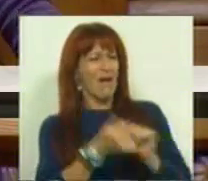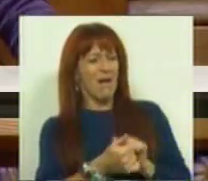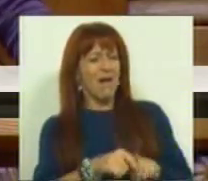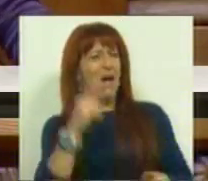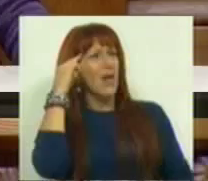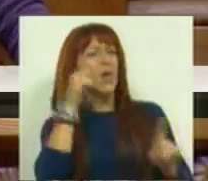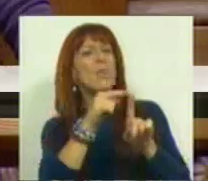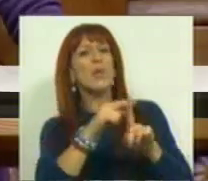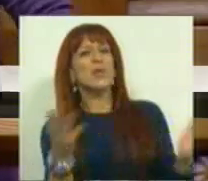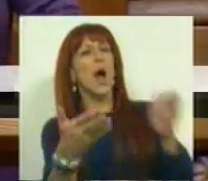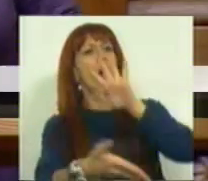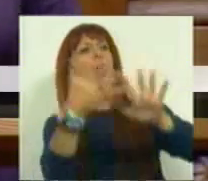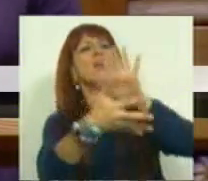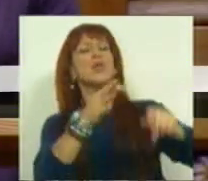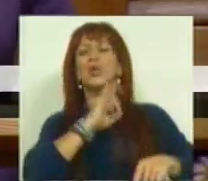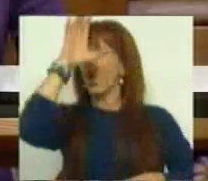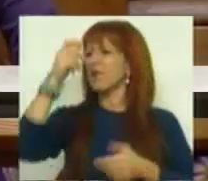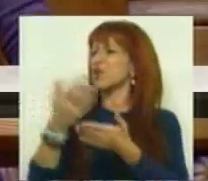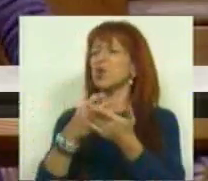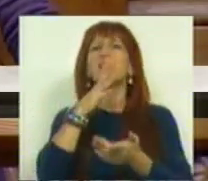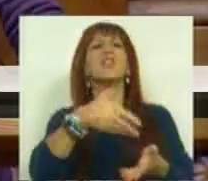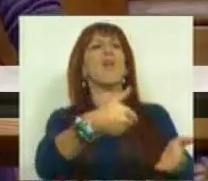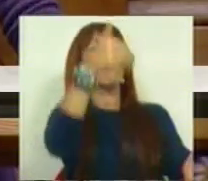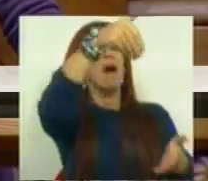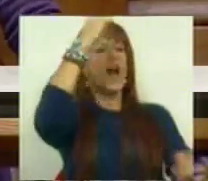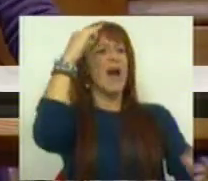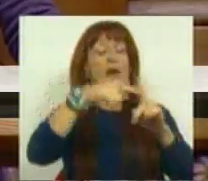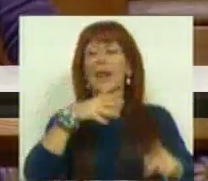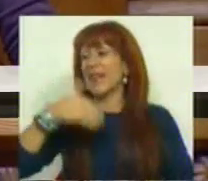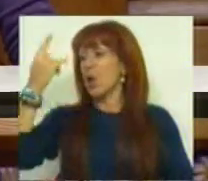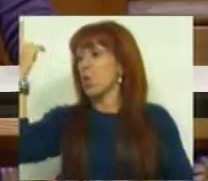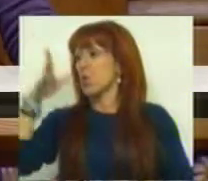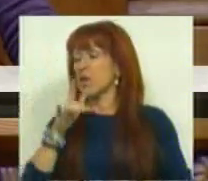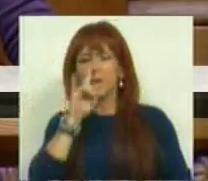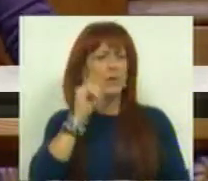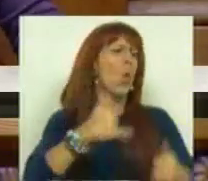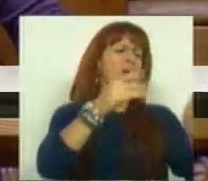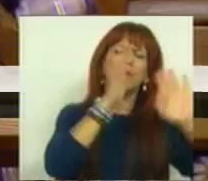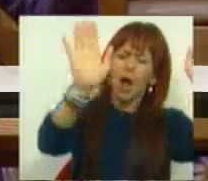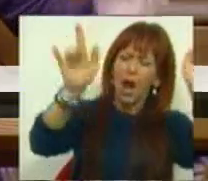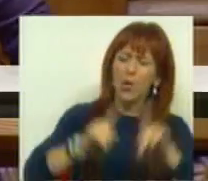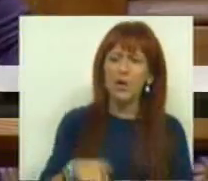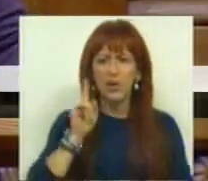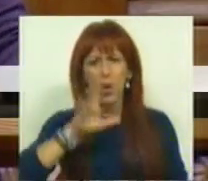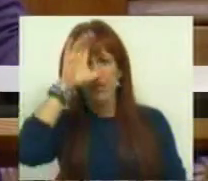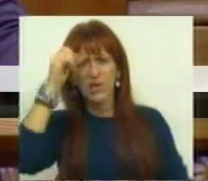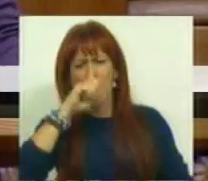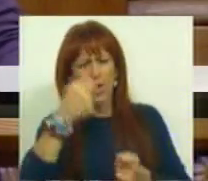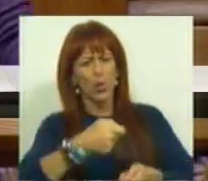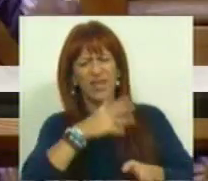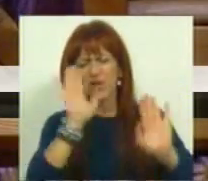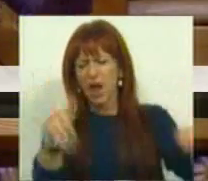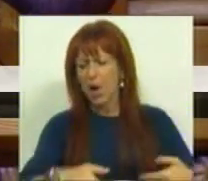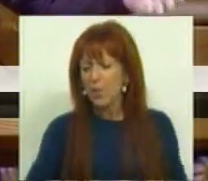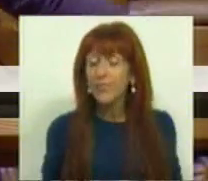propósitos industrializadores do Sr. Ministro da Economia, ditos num dia, desmentidos no dia seguinte pela Sra. Ministra da